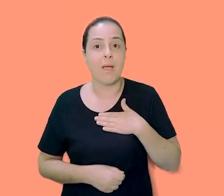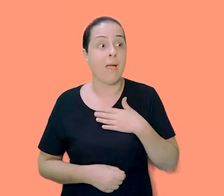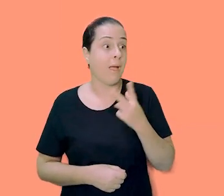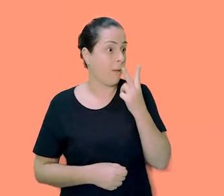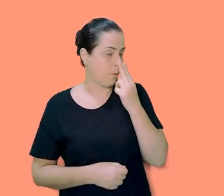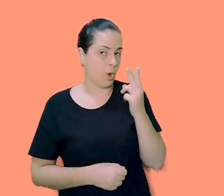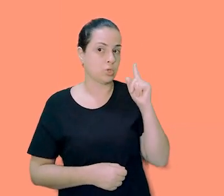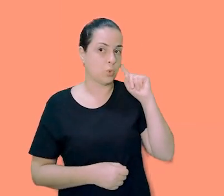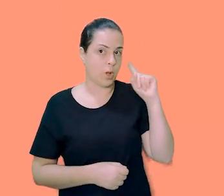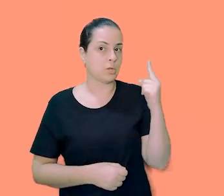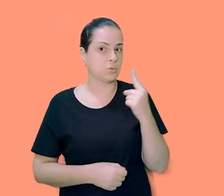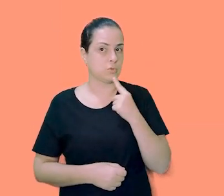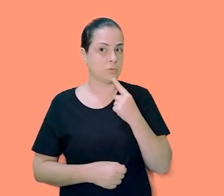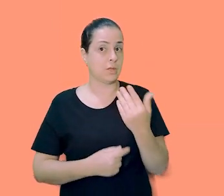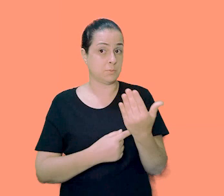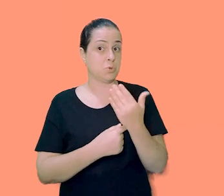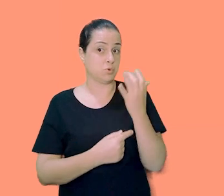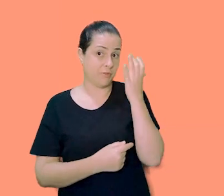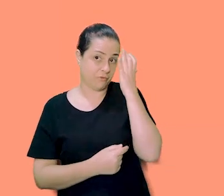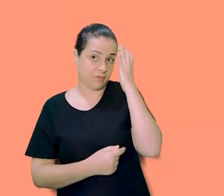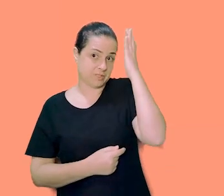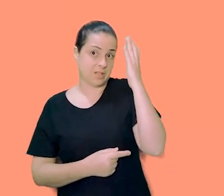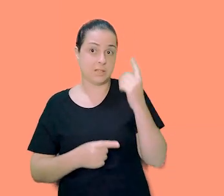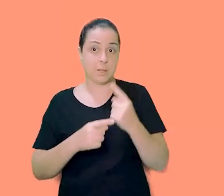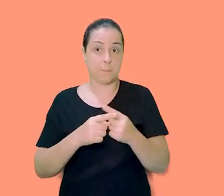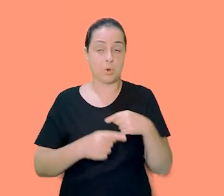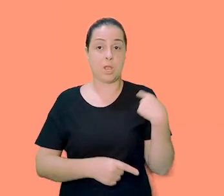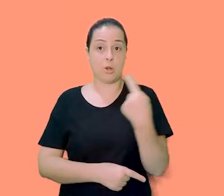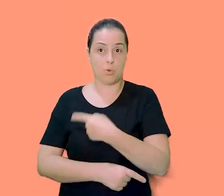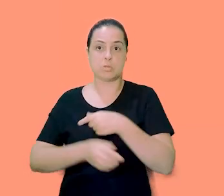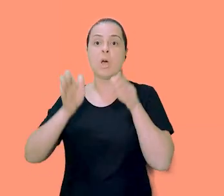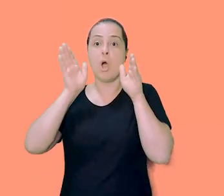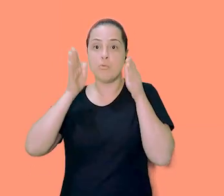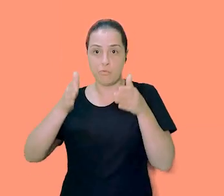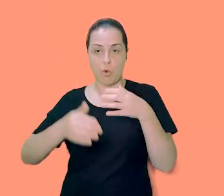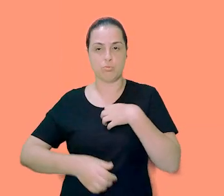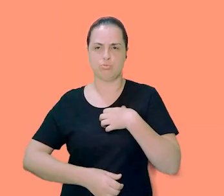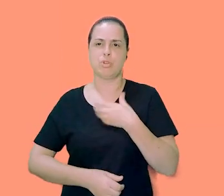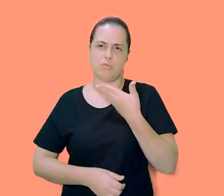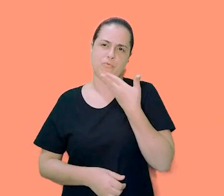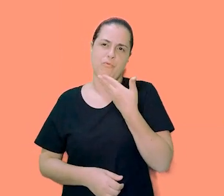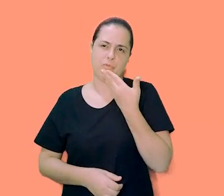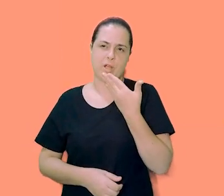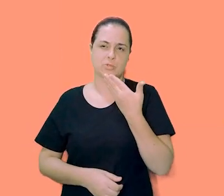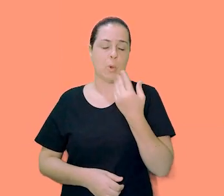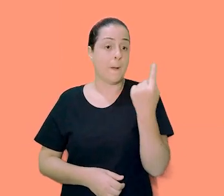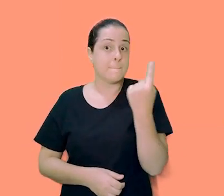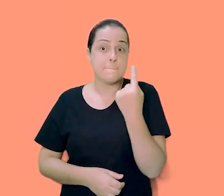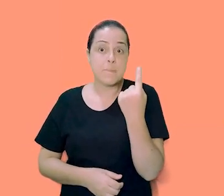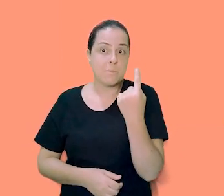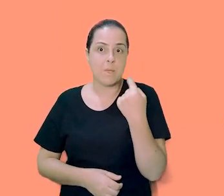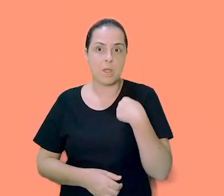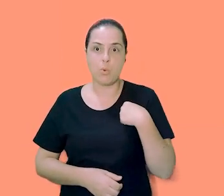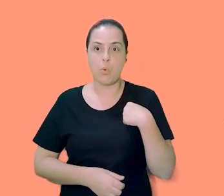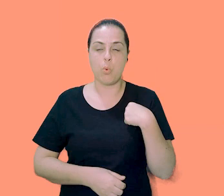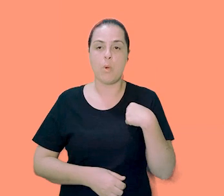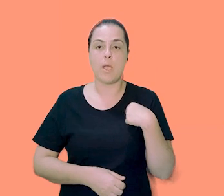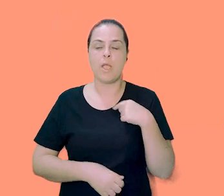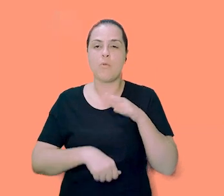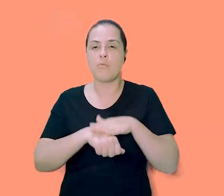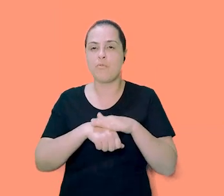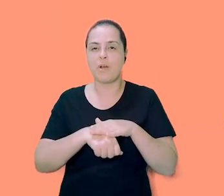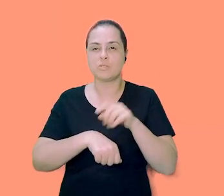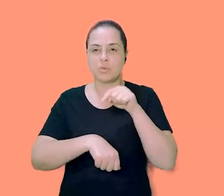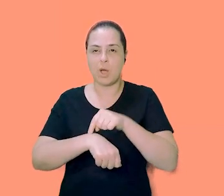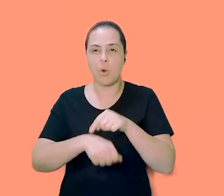acho que assim, a surdez ela facilita de certa forma, porque a gente se concentra muito mais fácil. Tanto que a primeira coisa que eu faço quando eu preciso